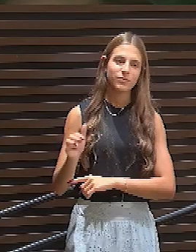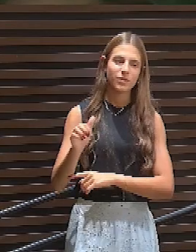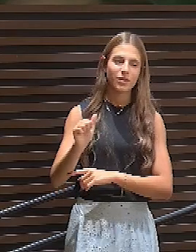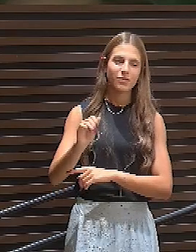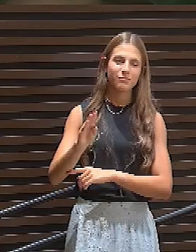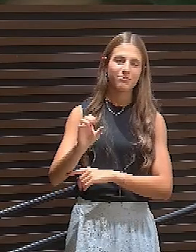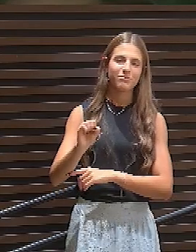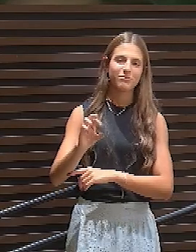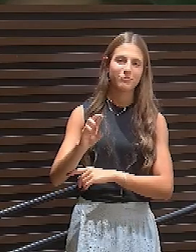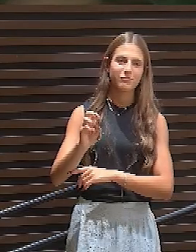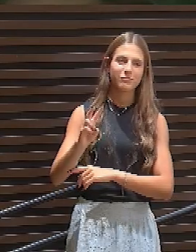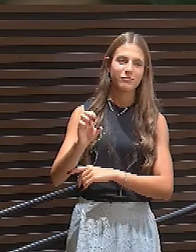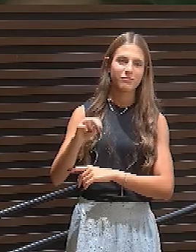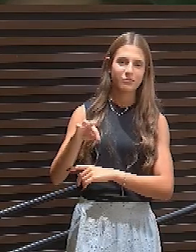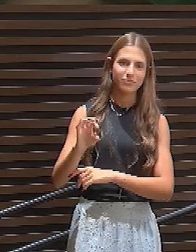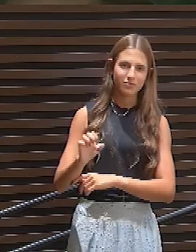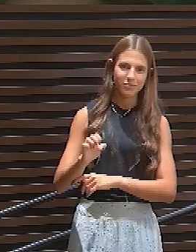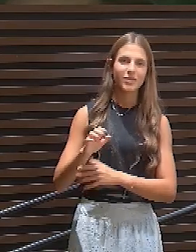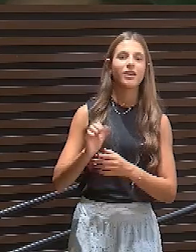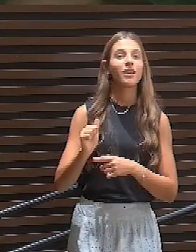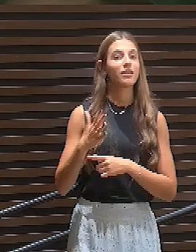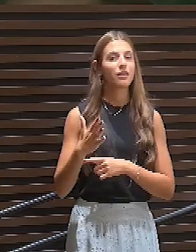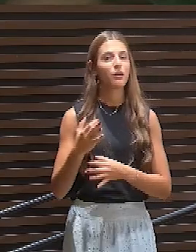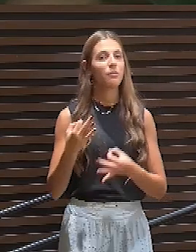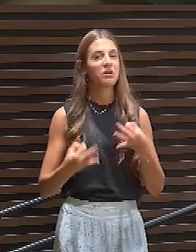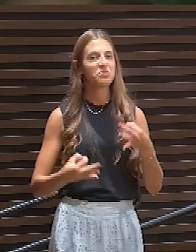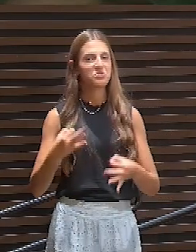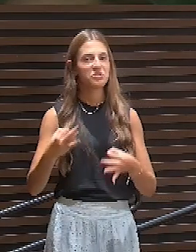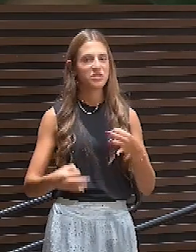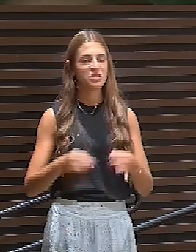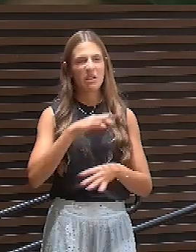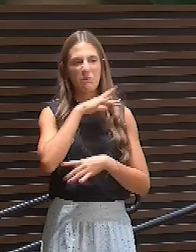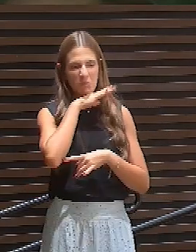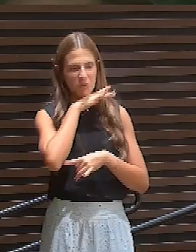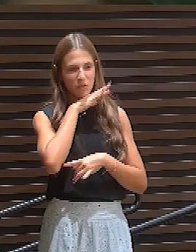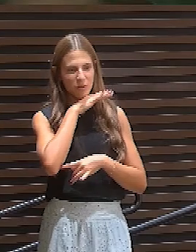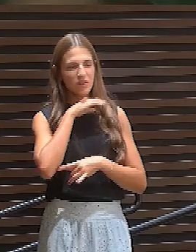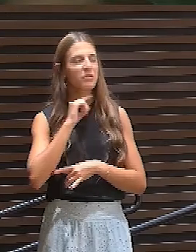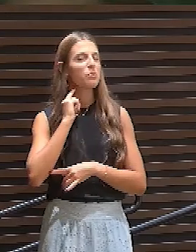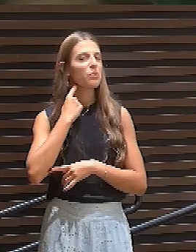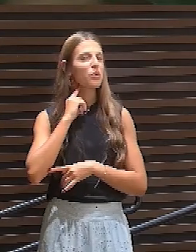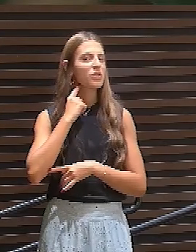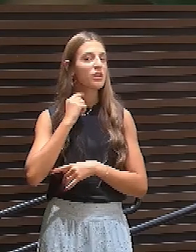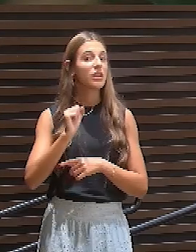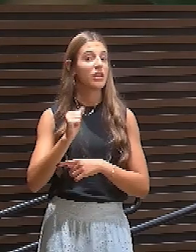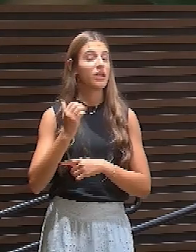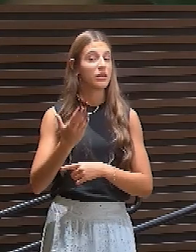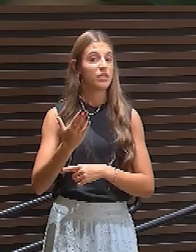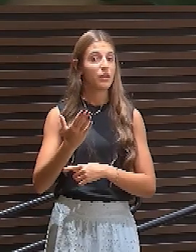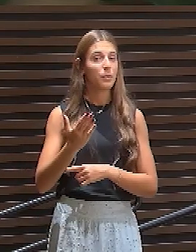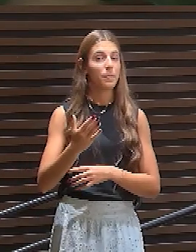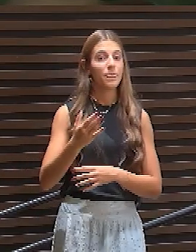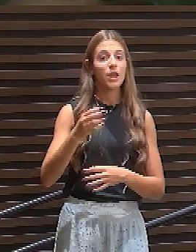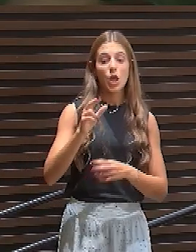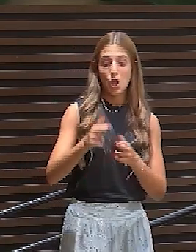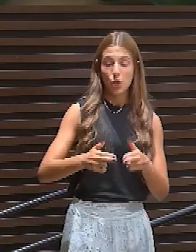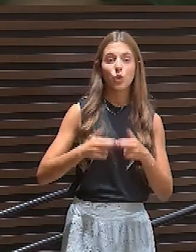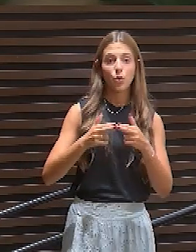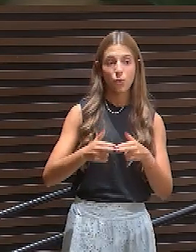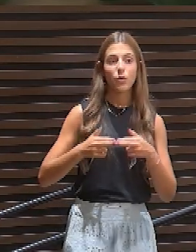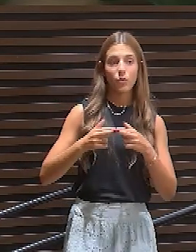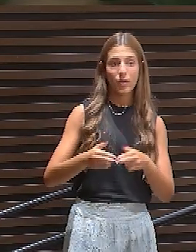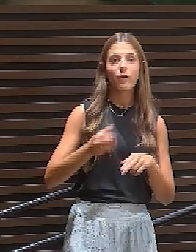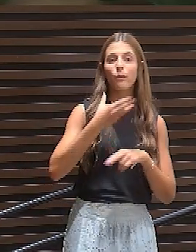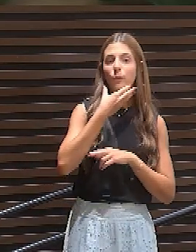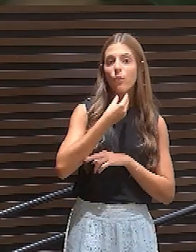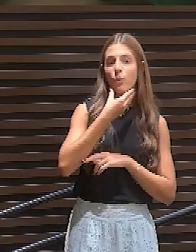fétida. Então ele não podia ser justo pela sua justiça, ele foi um homem justificado